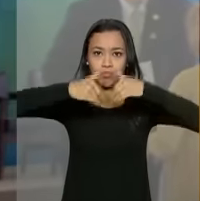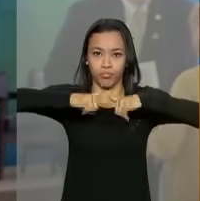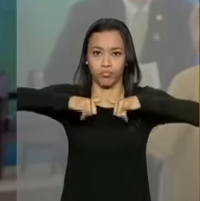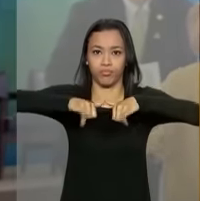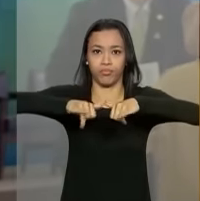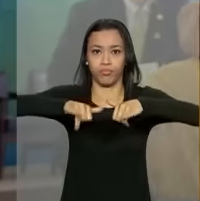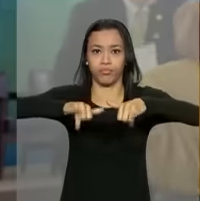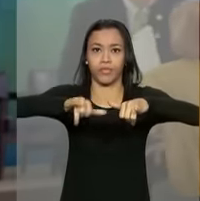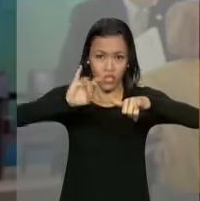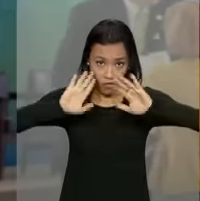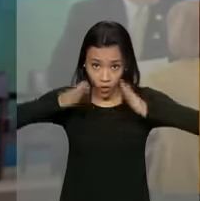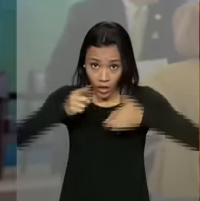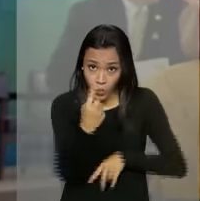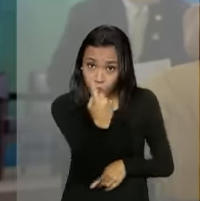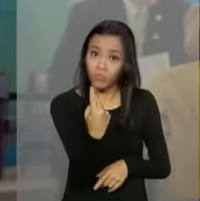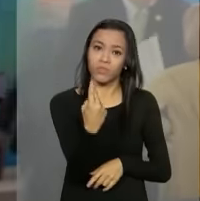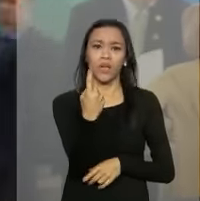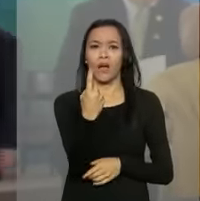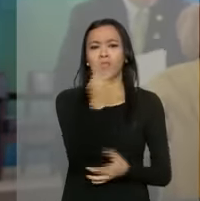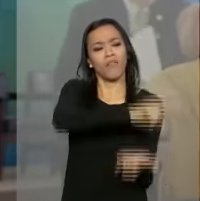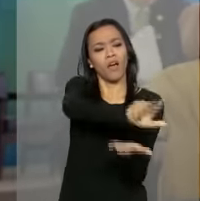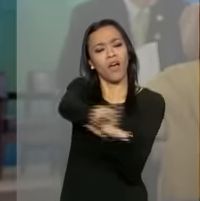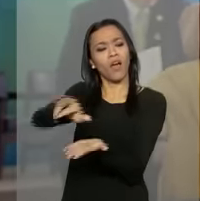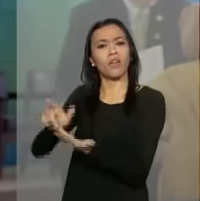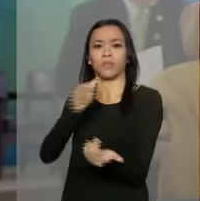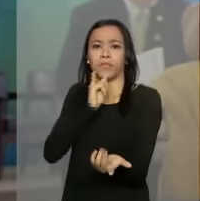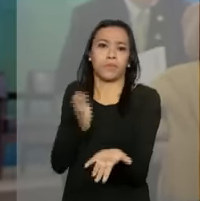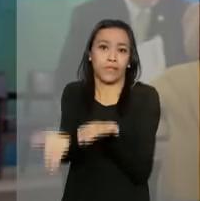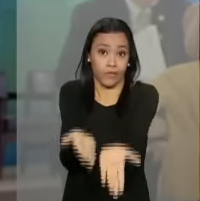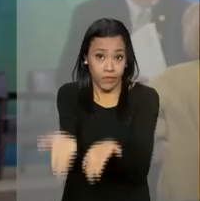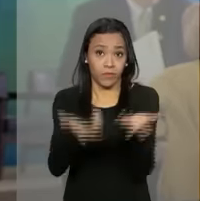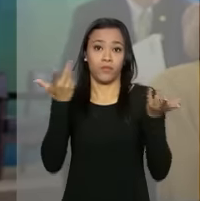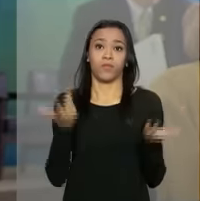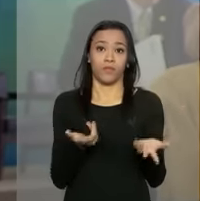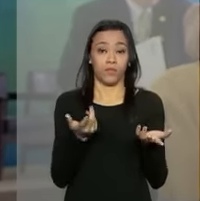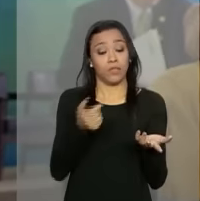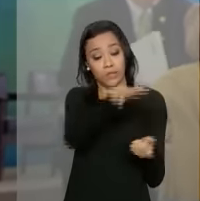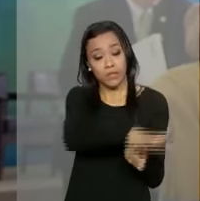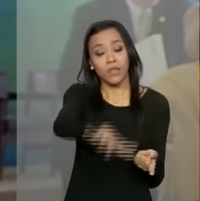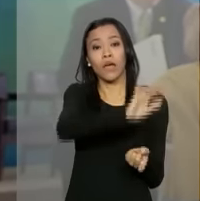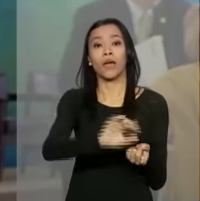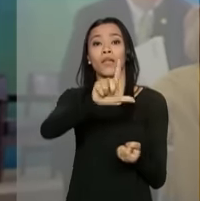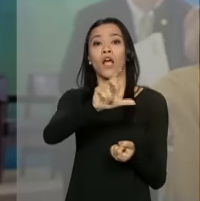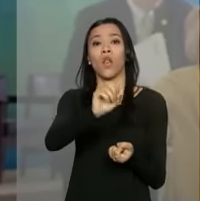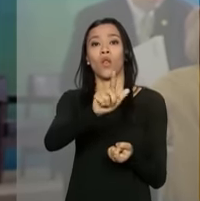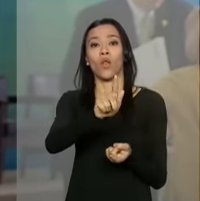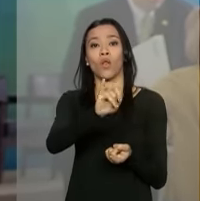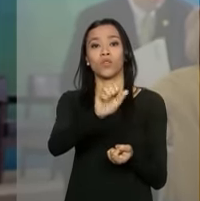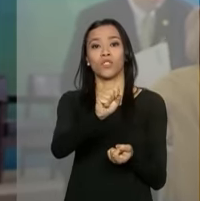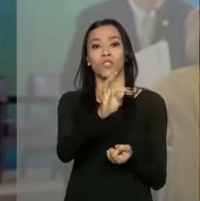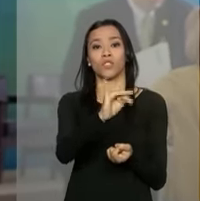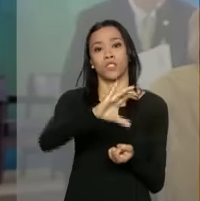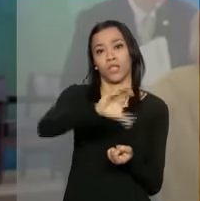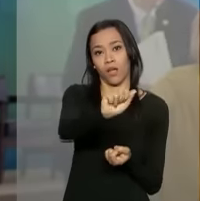Estado basicamente centrado em cima de serviços. A oportunidade nossa na área logística é extraordinária. Nós somos uma porta aberta